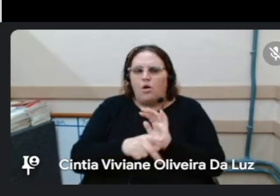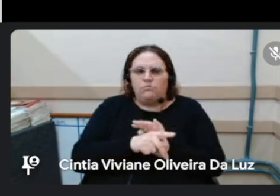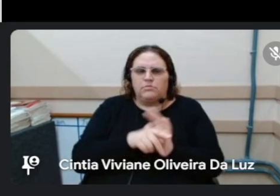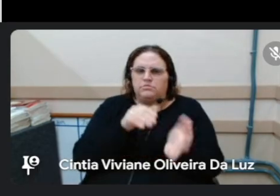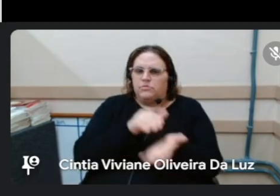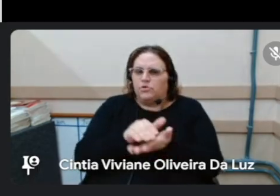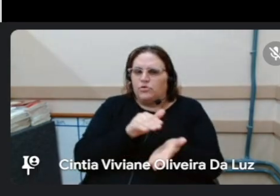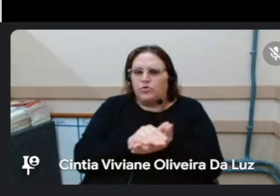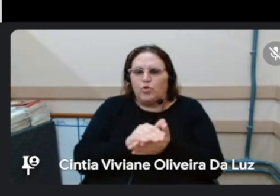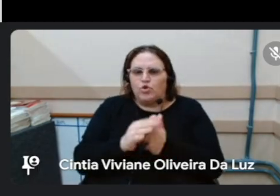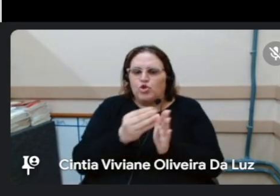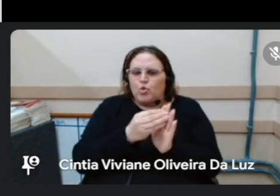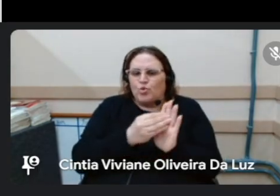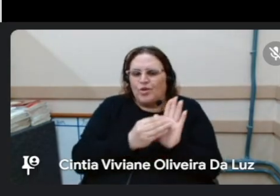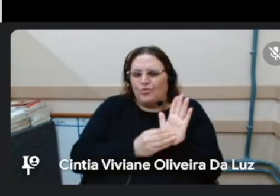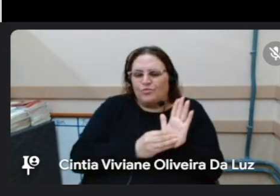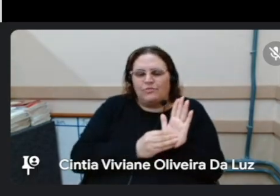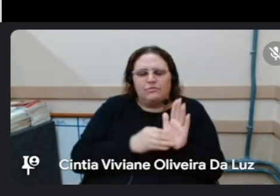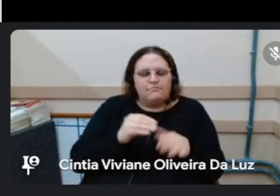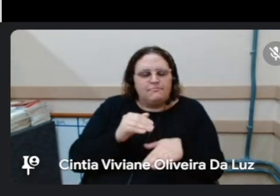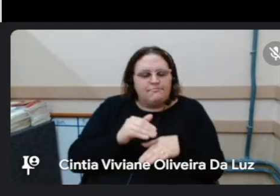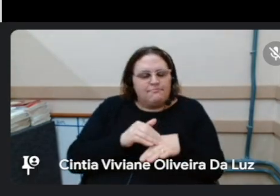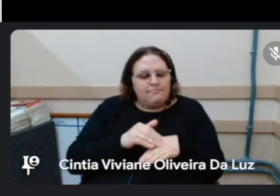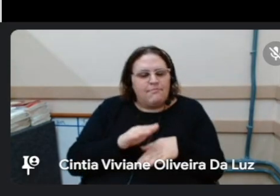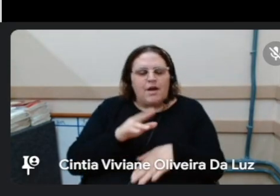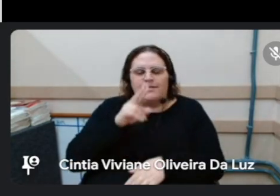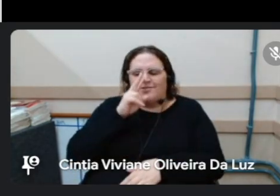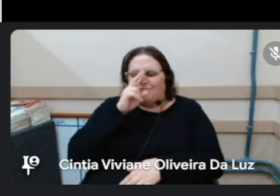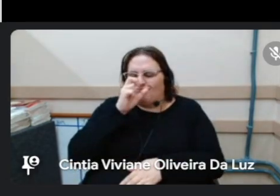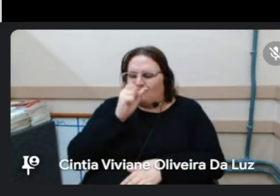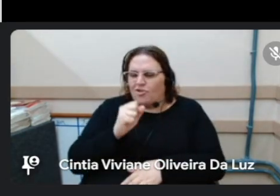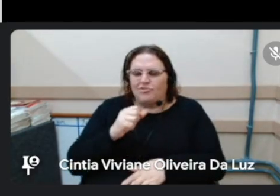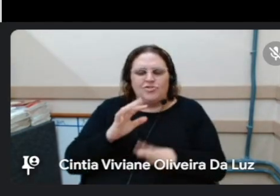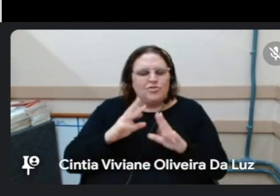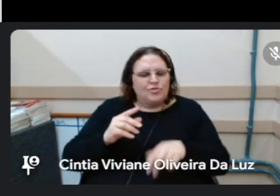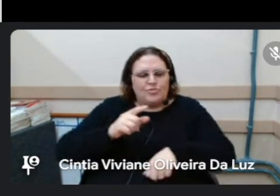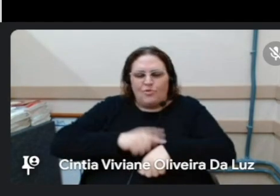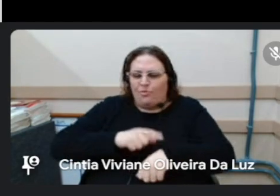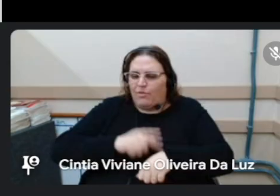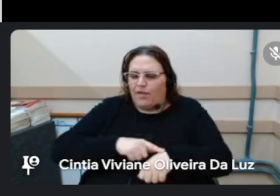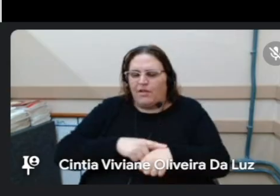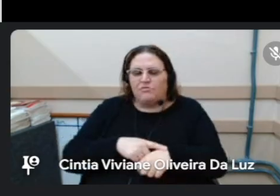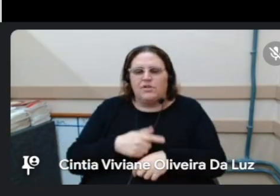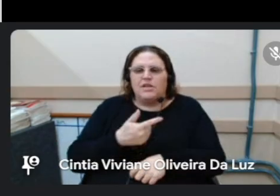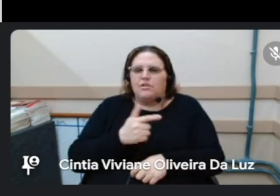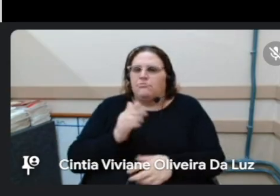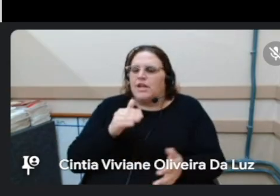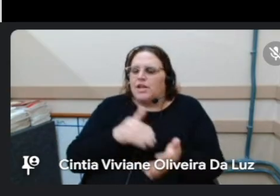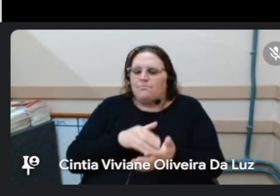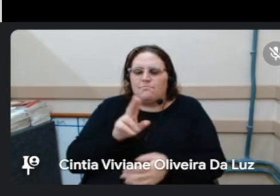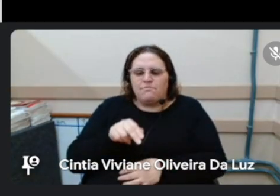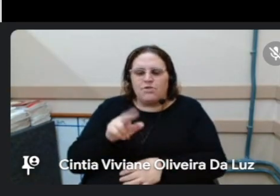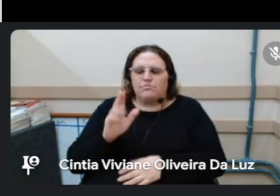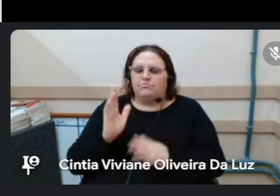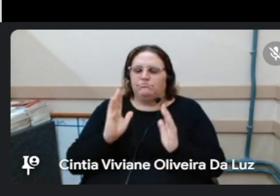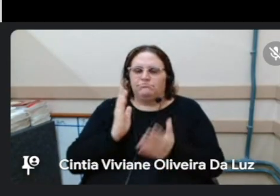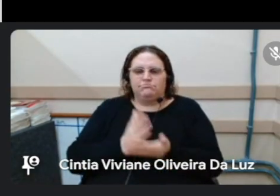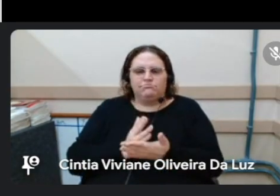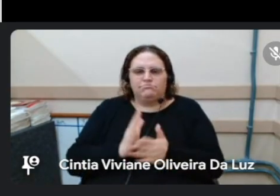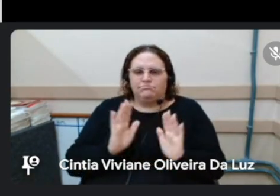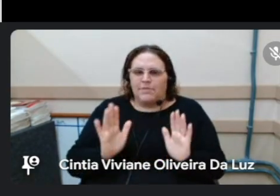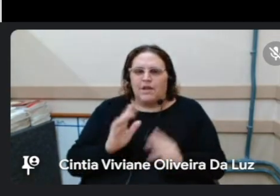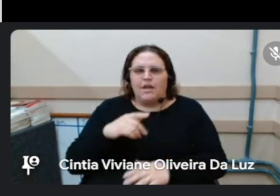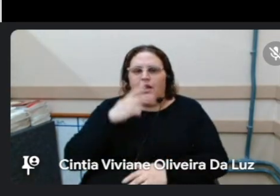vez mais cada vez mais intenso e toda hora e sem interrupção né que é o próprio fluxo do feed o